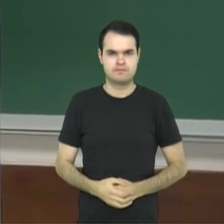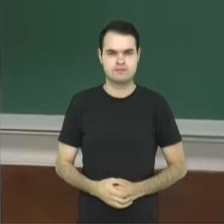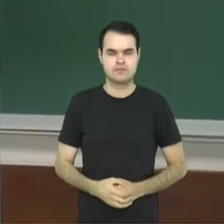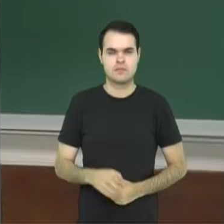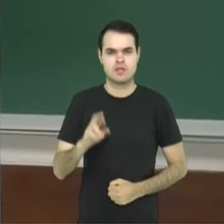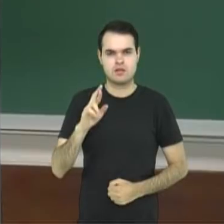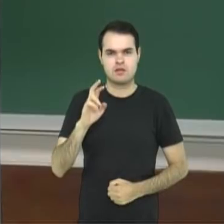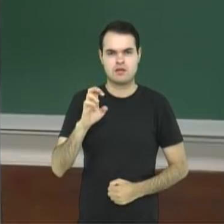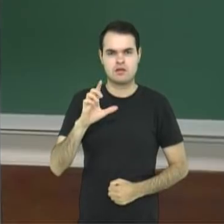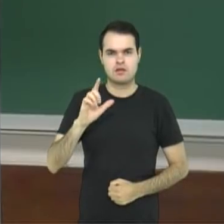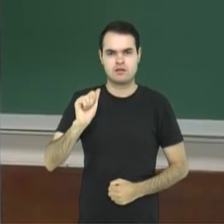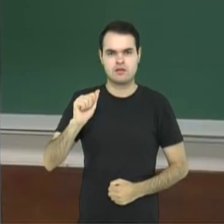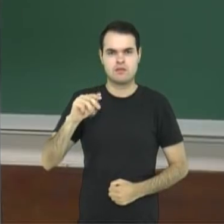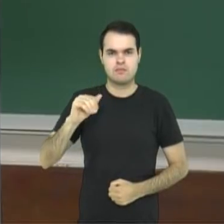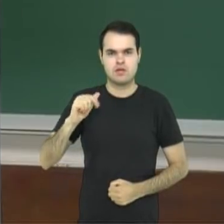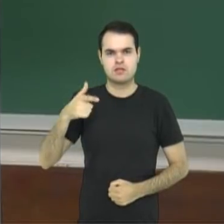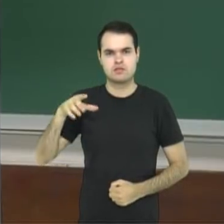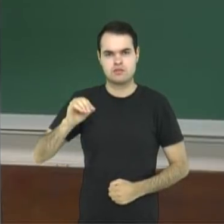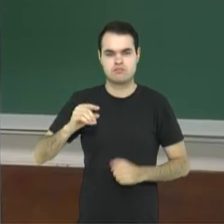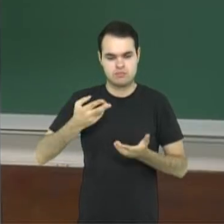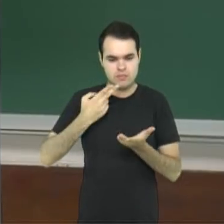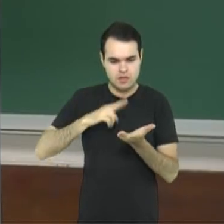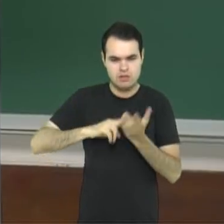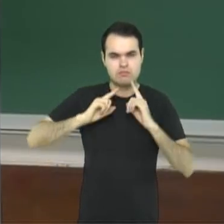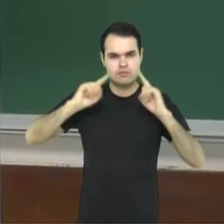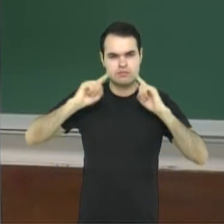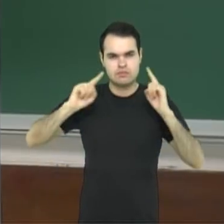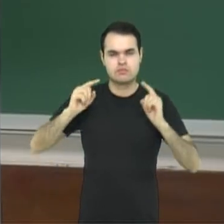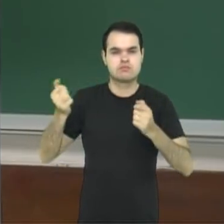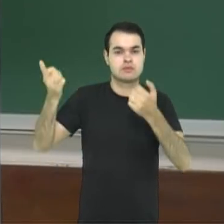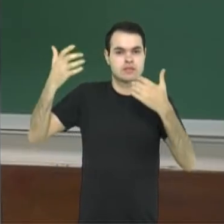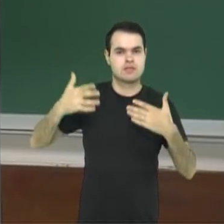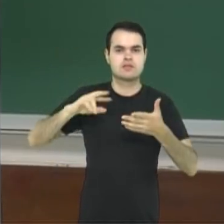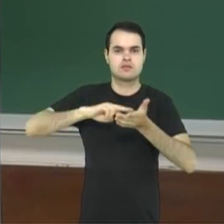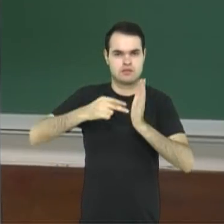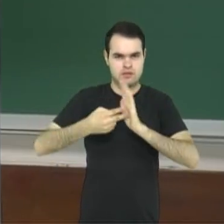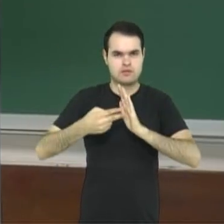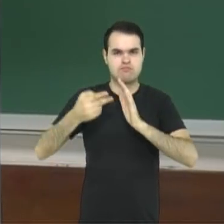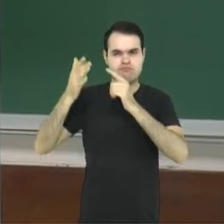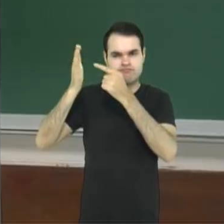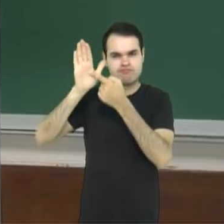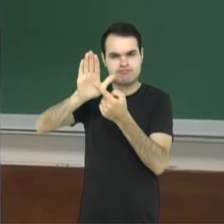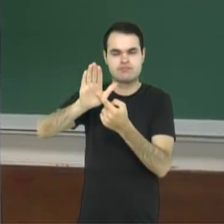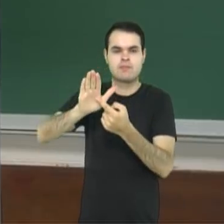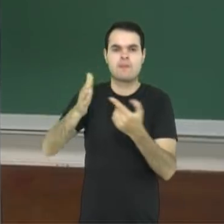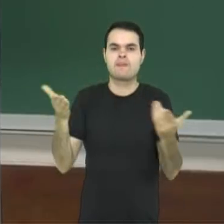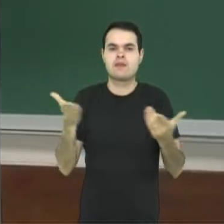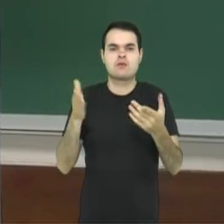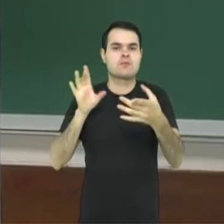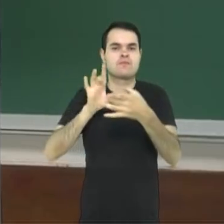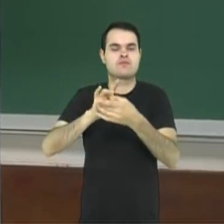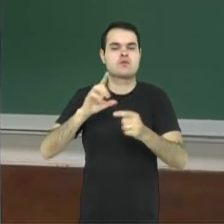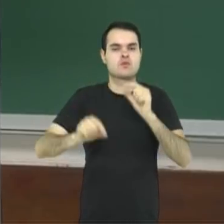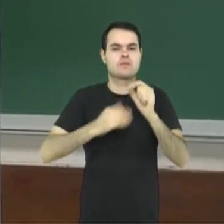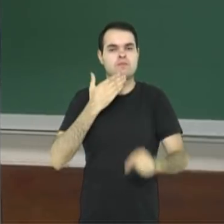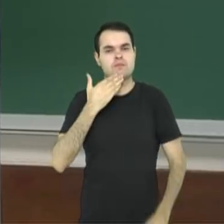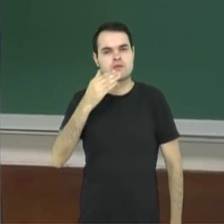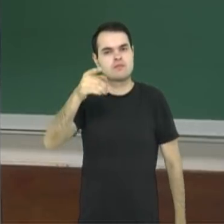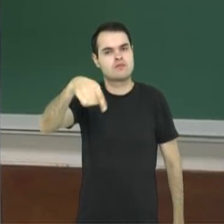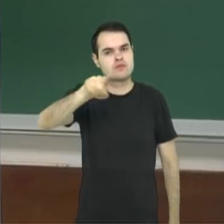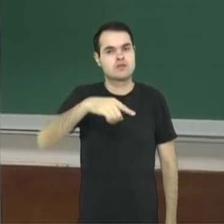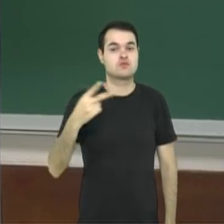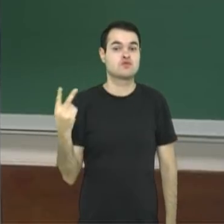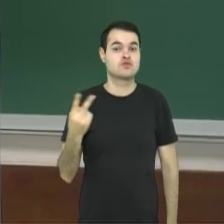ela traz esses significados aqui. Com relação a isso, eu vou pedir para vocês agora fazerem o